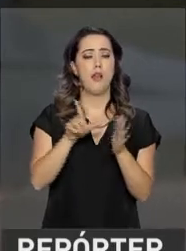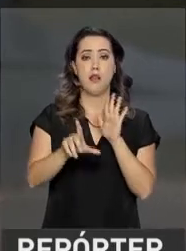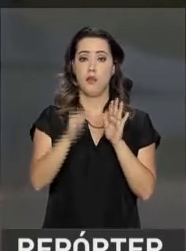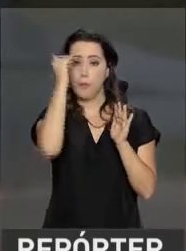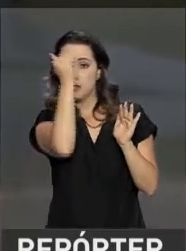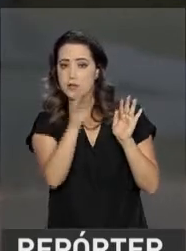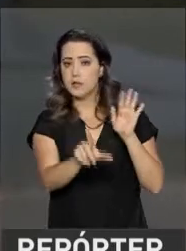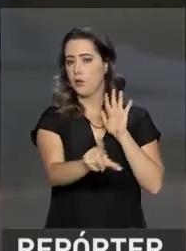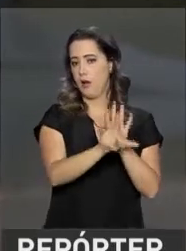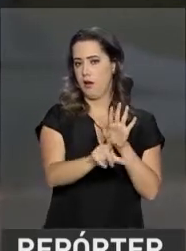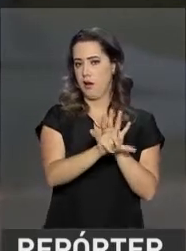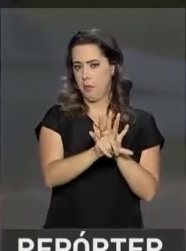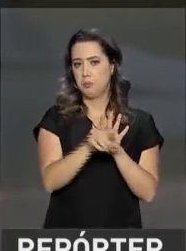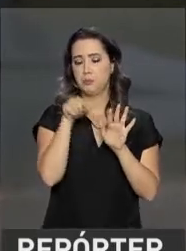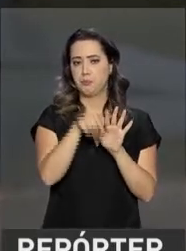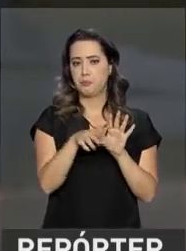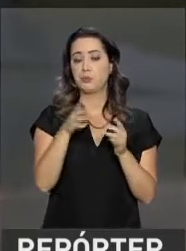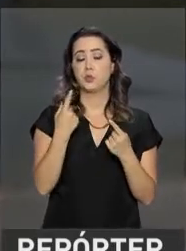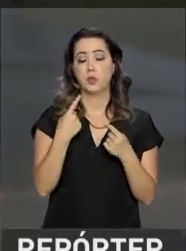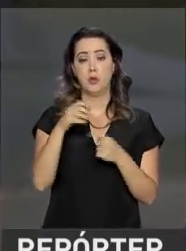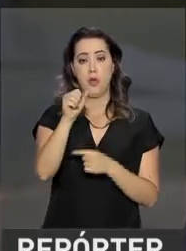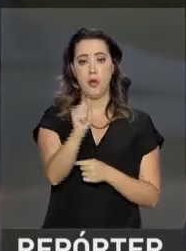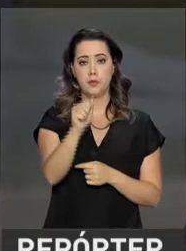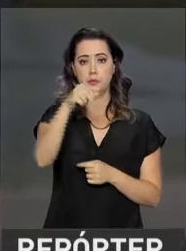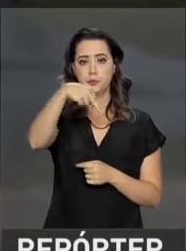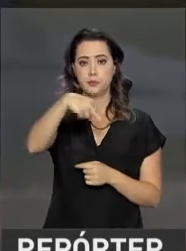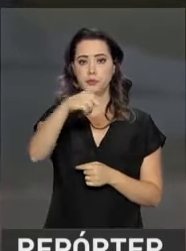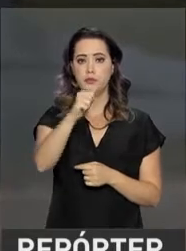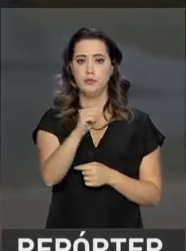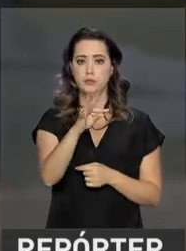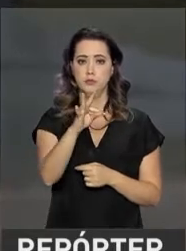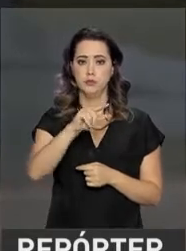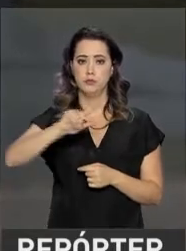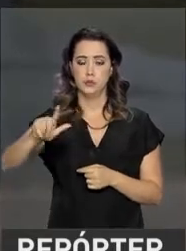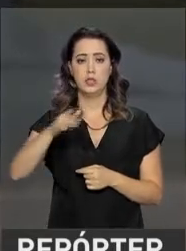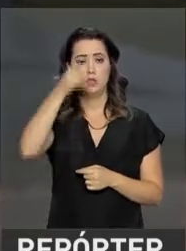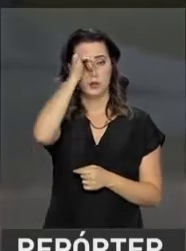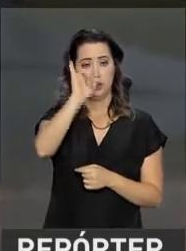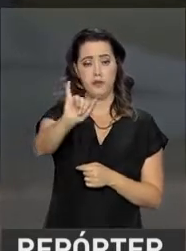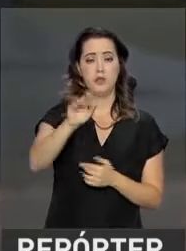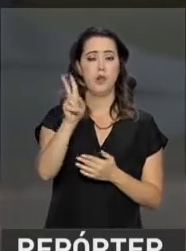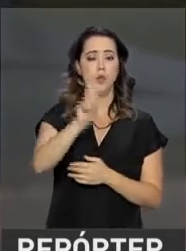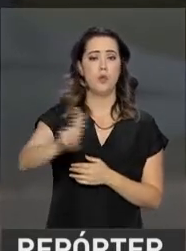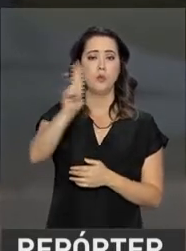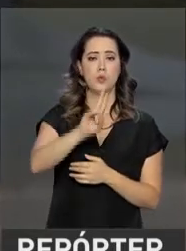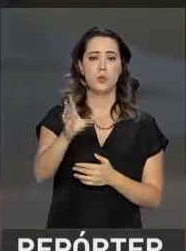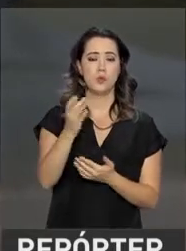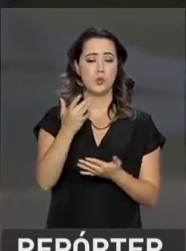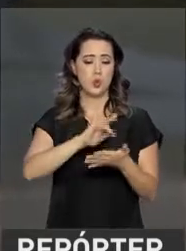nacional de telecomunicações que tem o objetivo de combater o uso de celulares e regulares